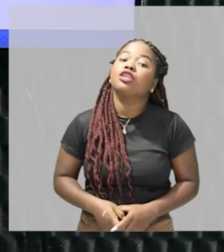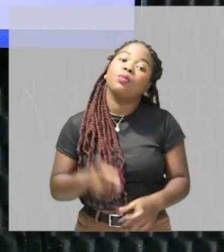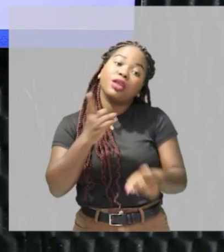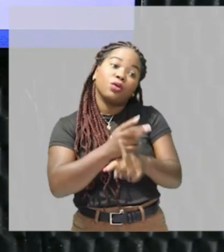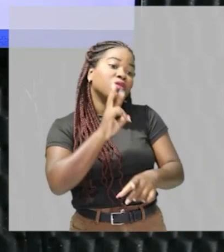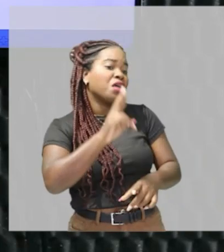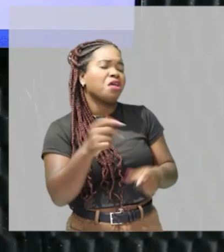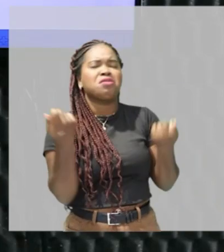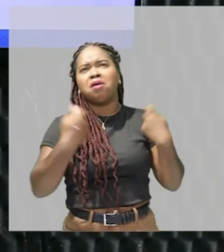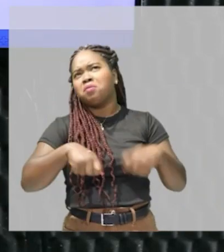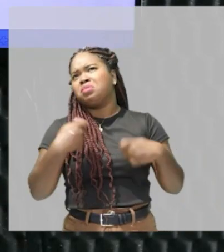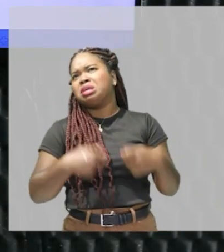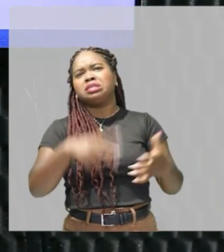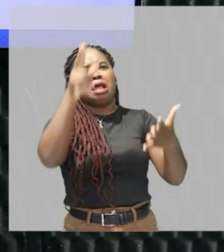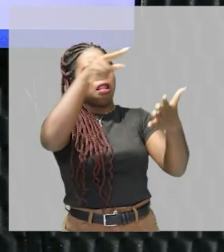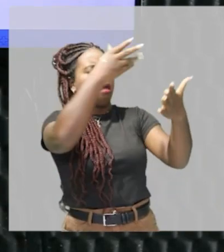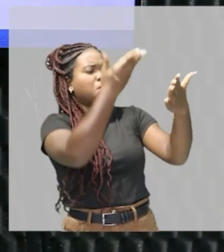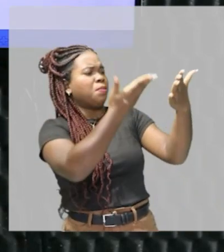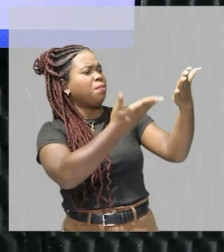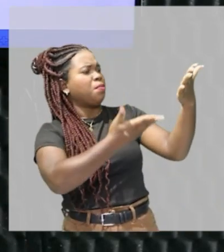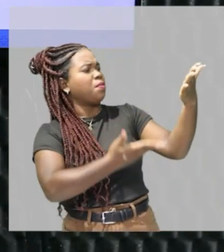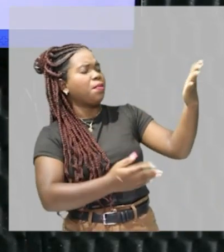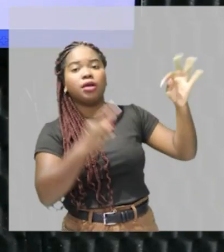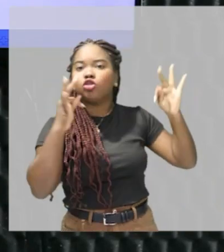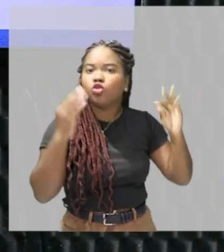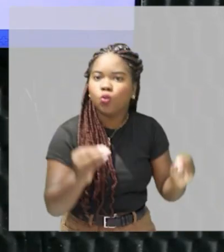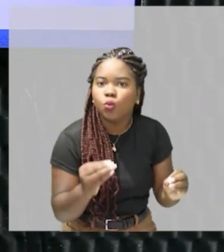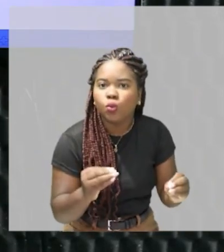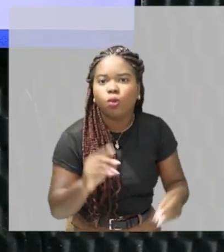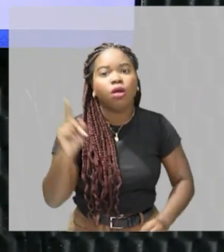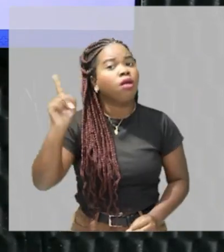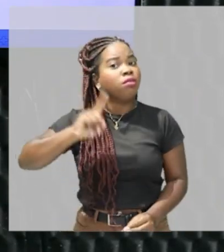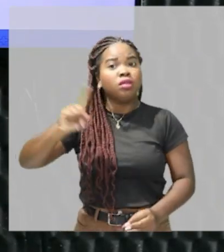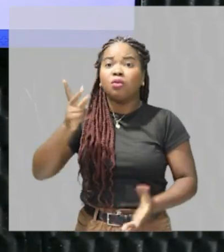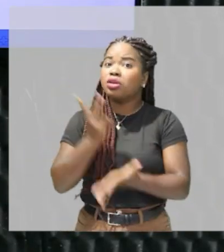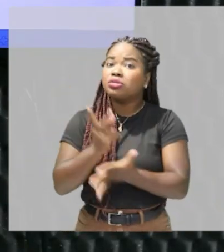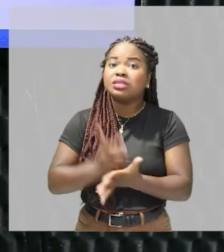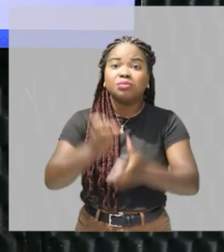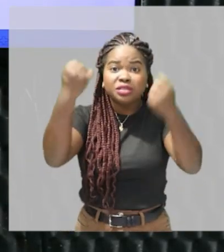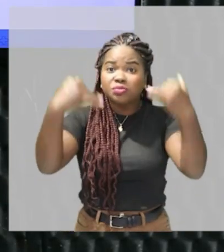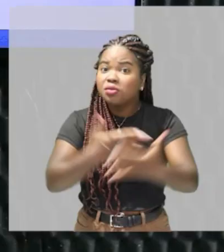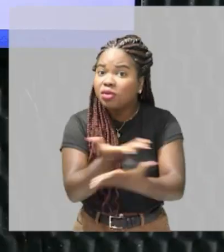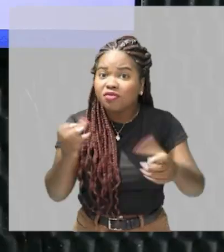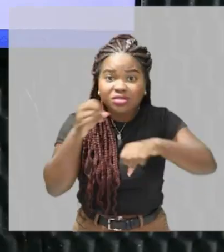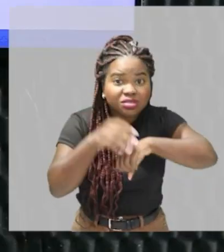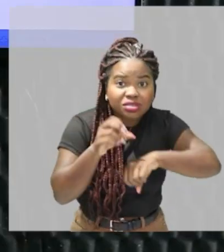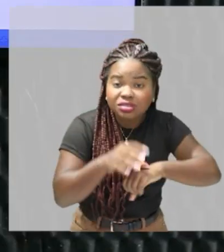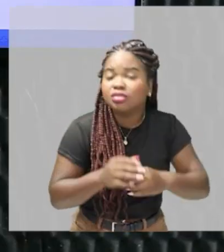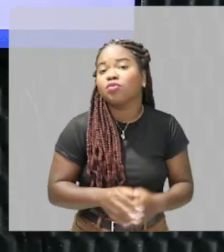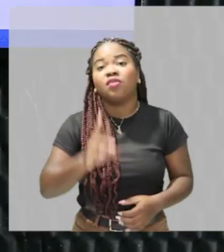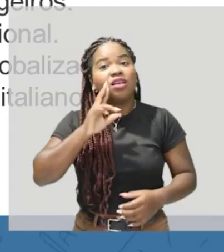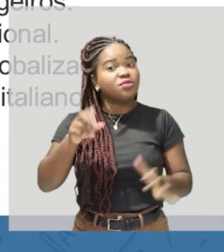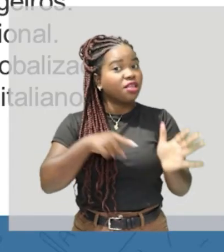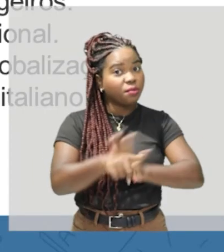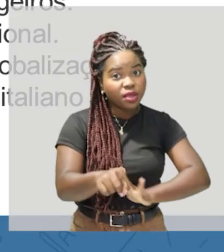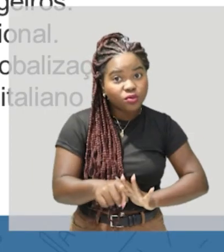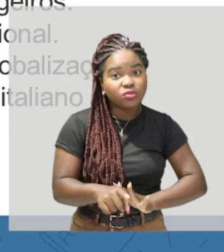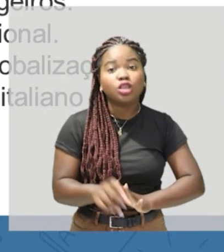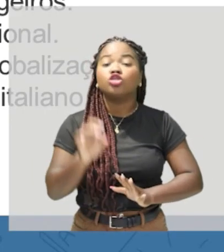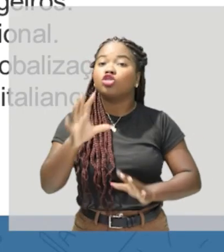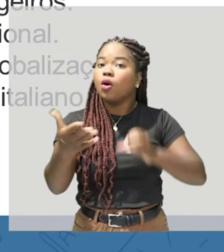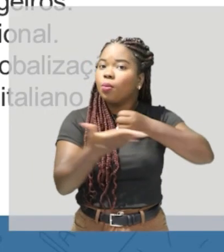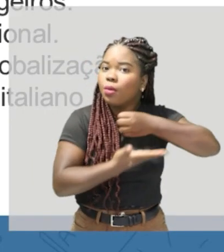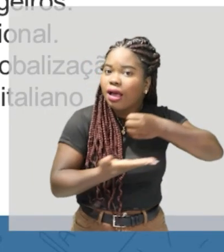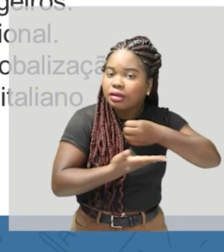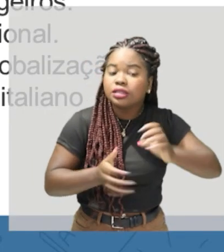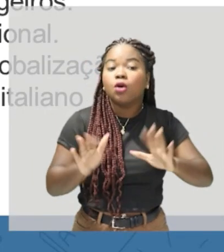resposta, eu não preciso ler o texto todo. É uma coisa que eu sempre falo para vocês nas nossas aulas, quando a gente vai resolver as questões. Então, qual